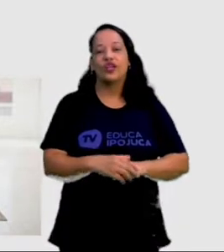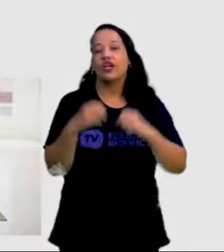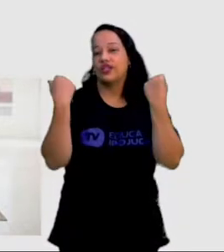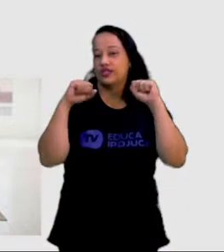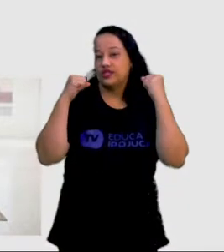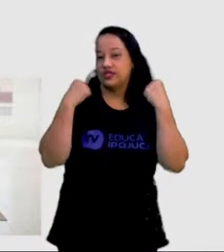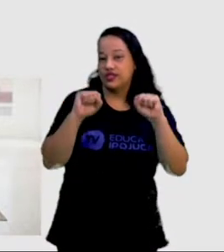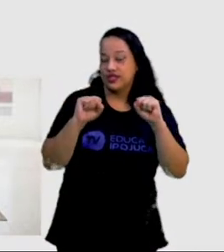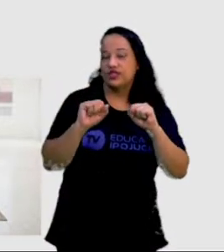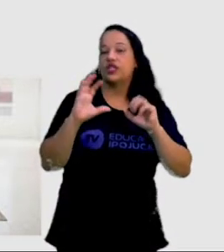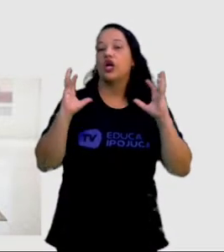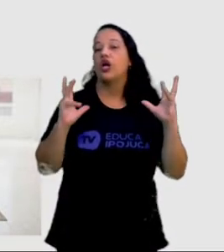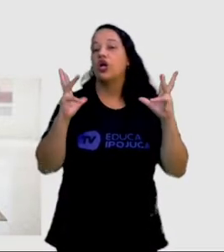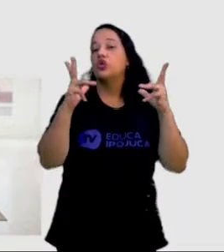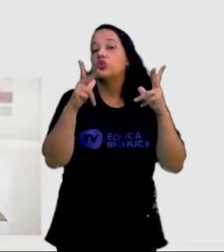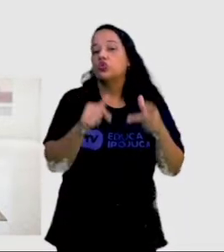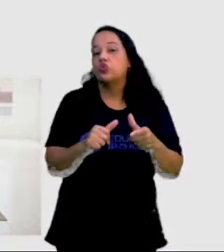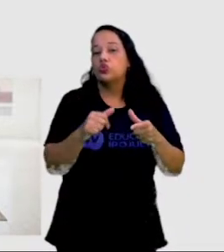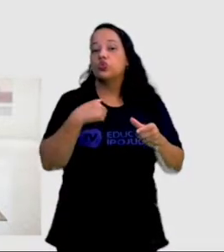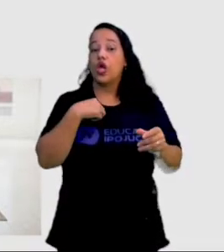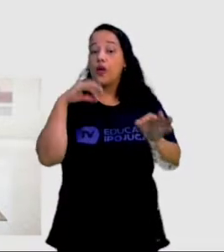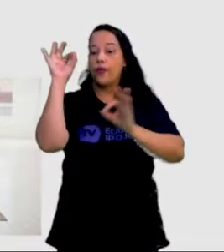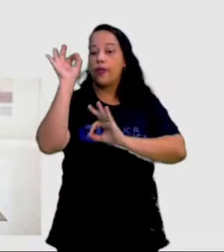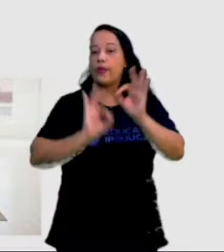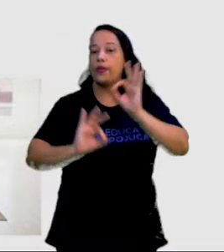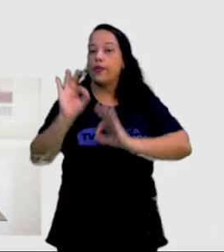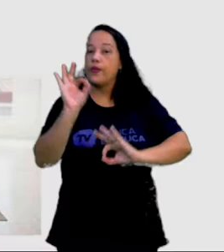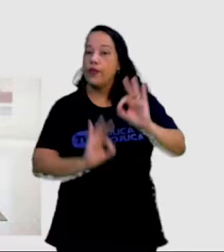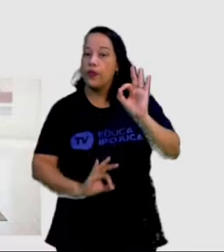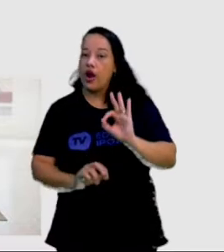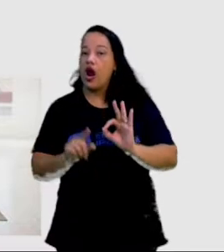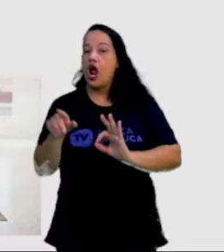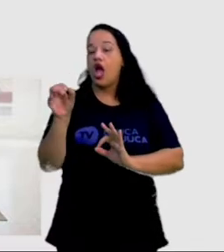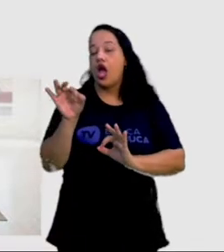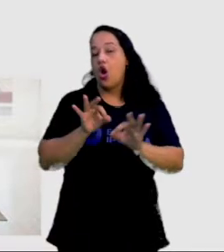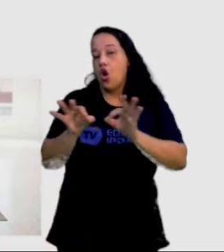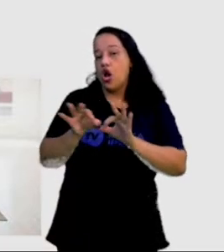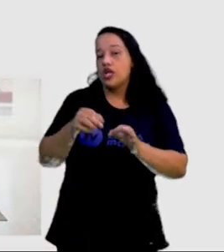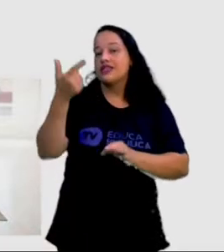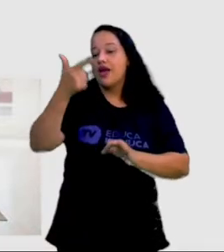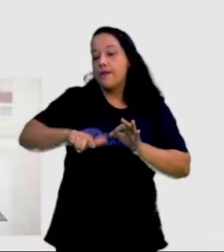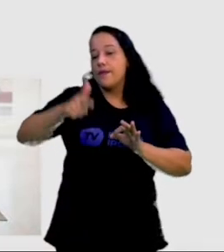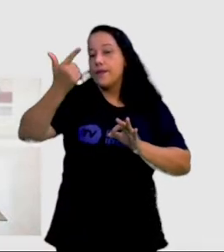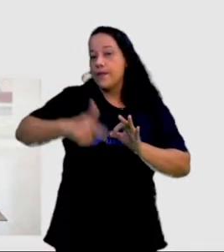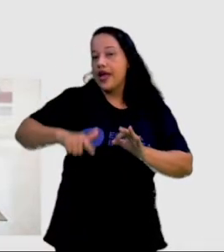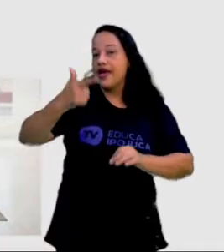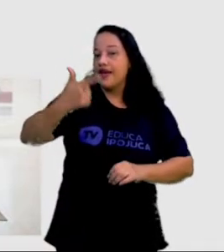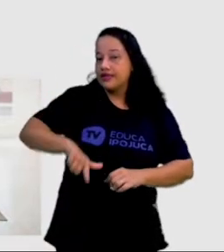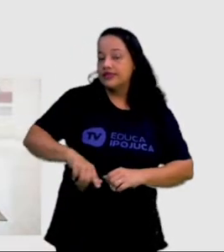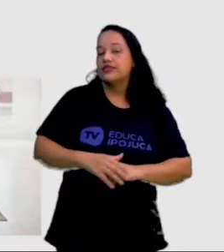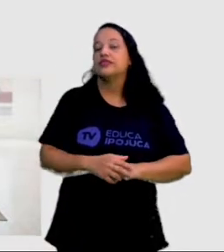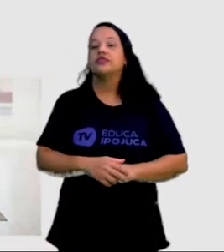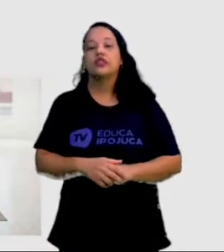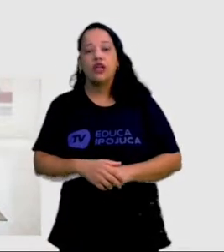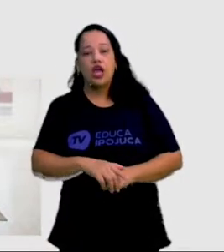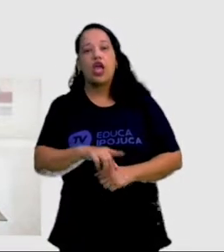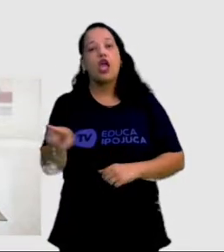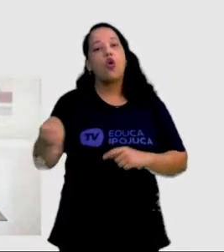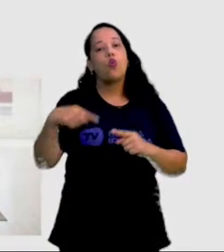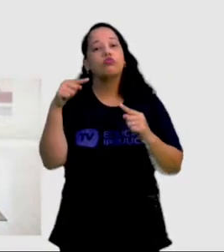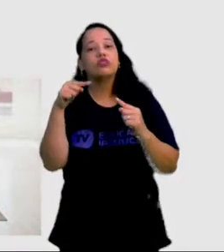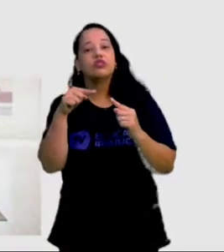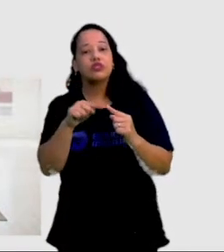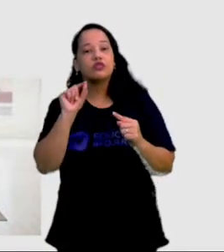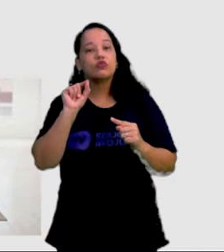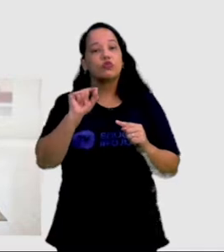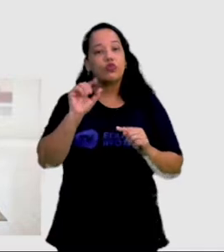toda atividade física planejada, estruturada e repetitiva, que tem, né, como objetivo